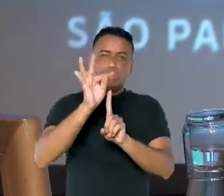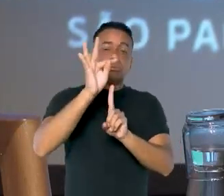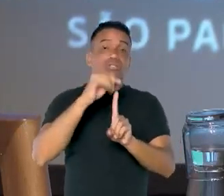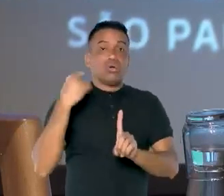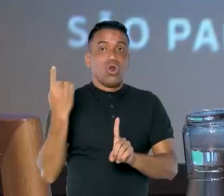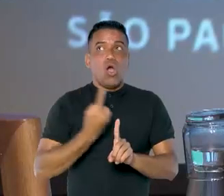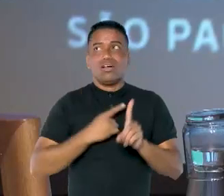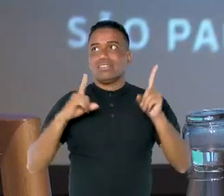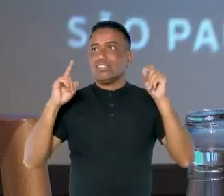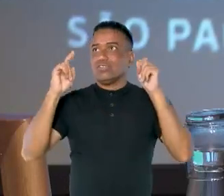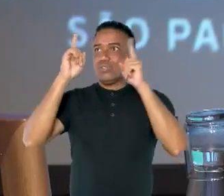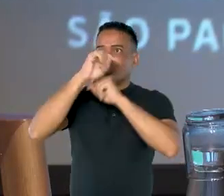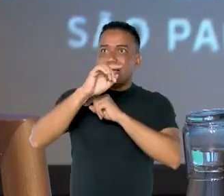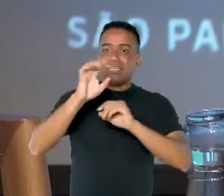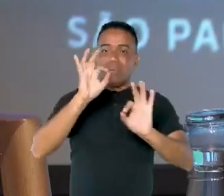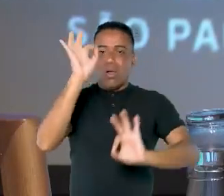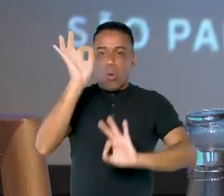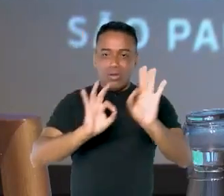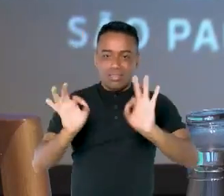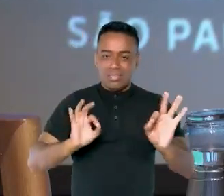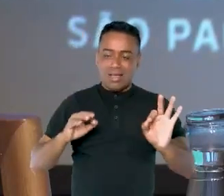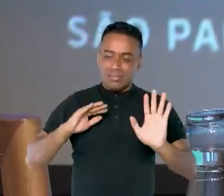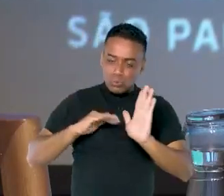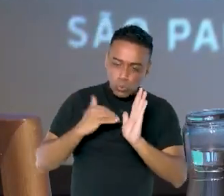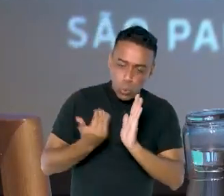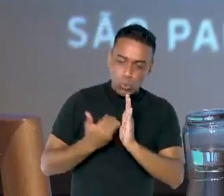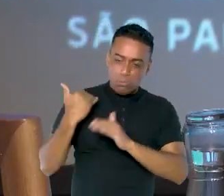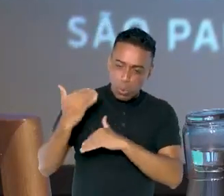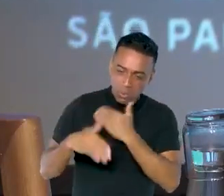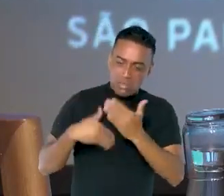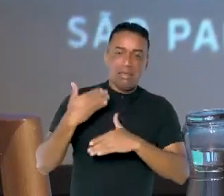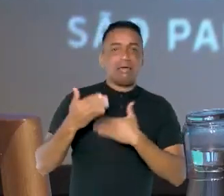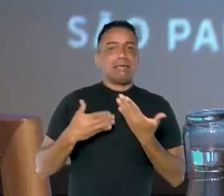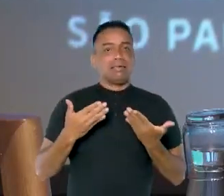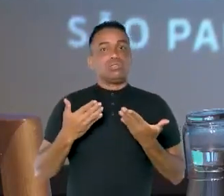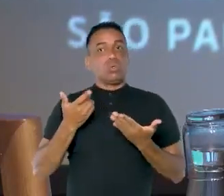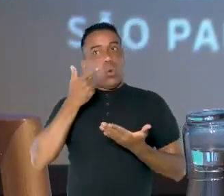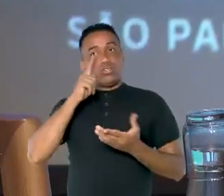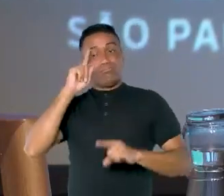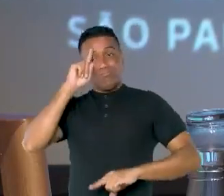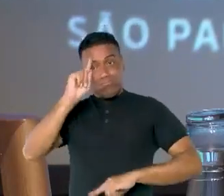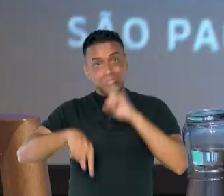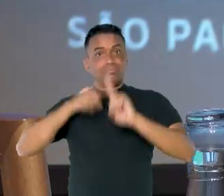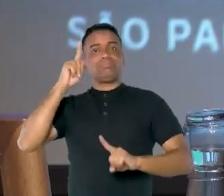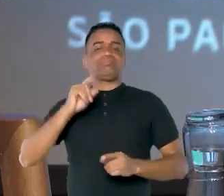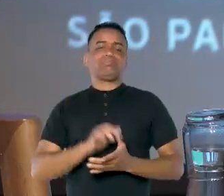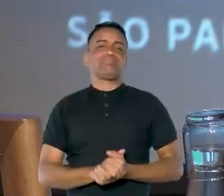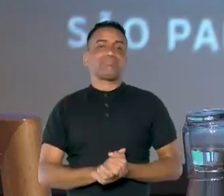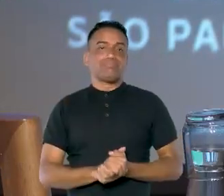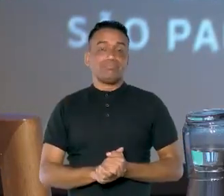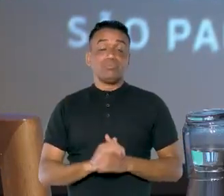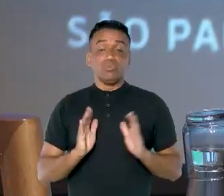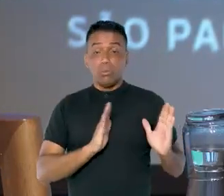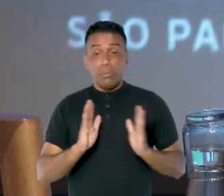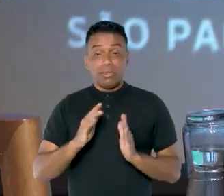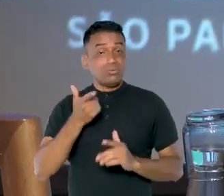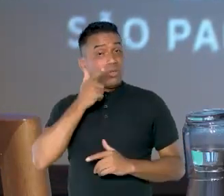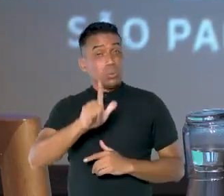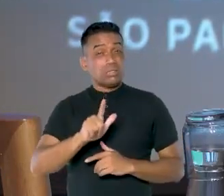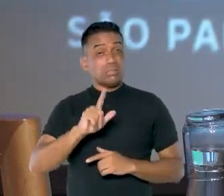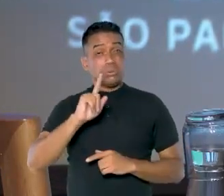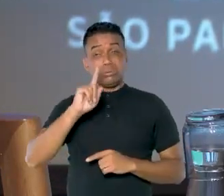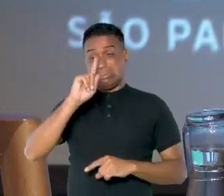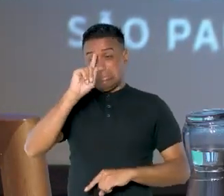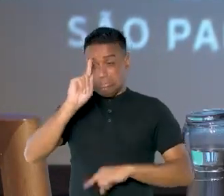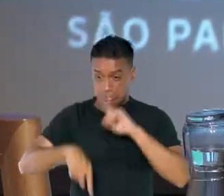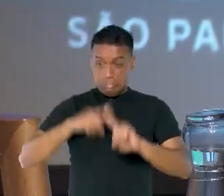para articular todo esse processo, conseguir avanços. Né? E, no momento que a gente não está conseguindo avanço,